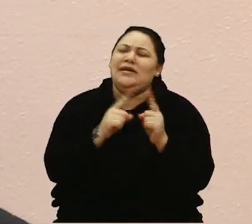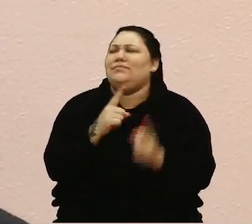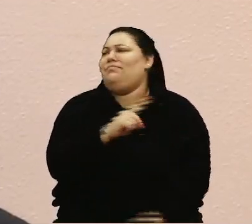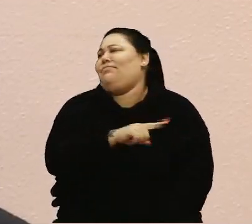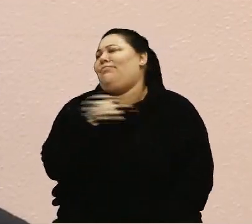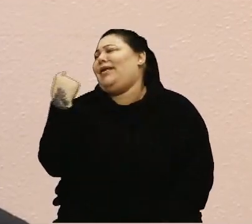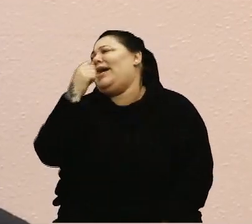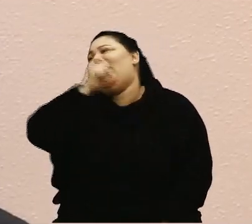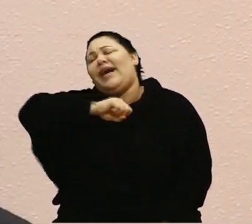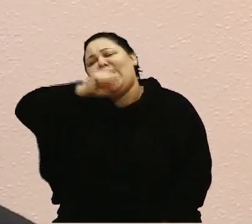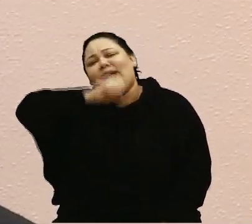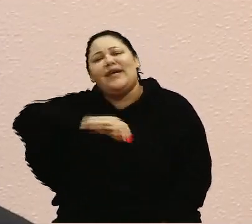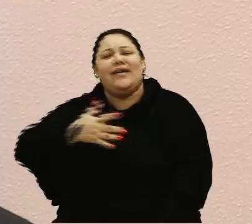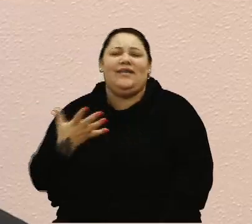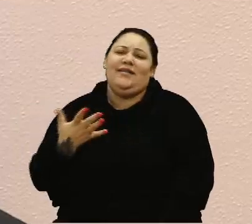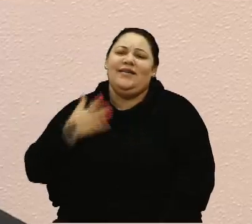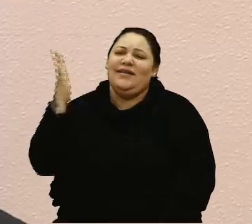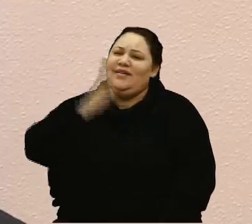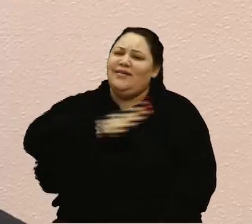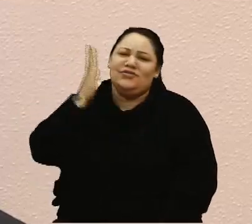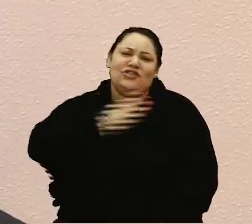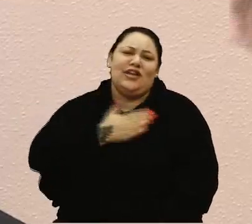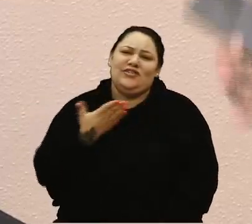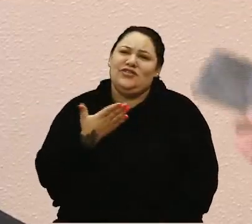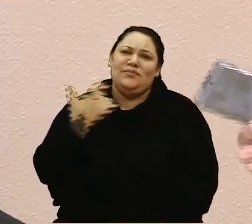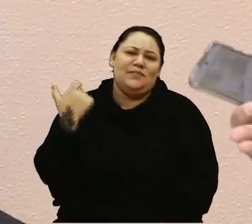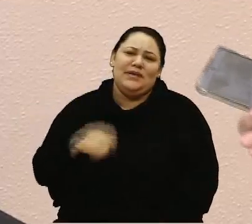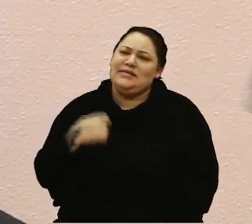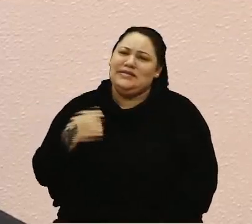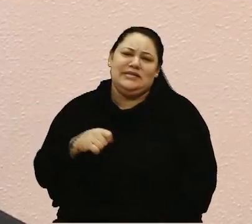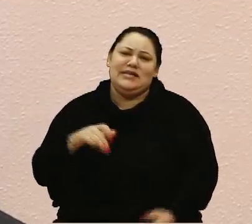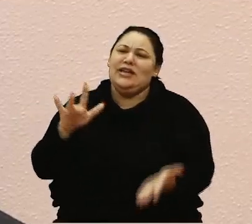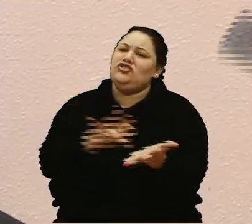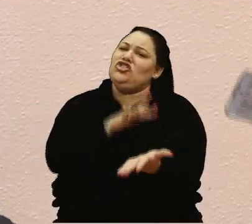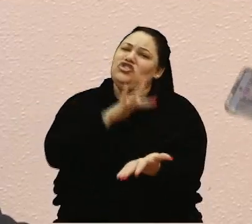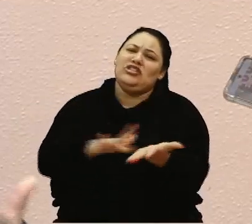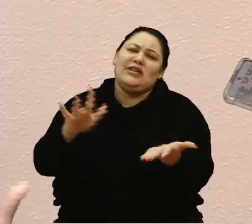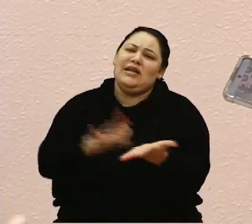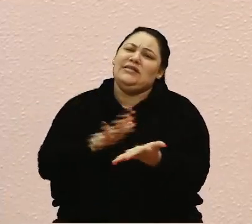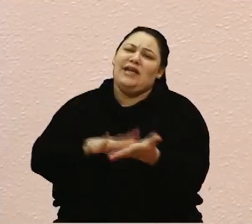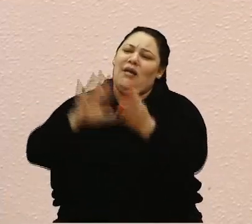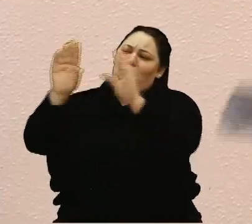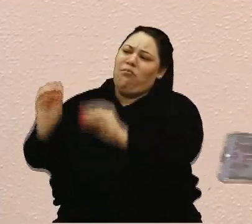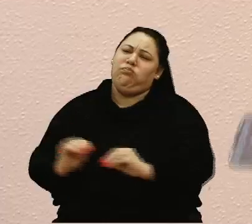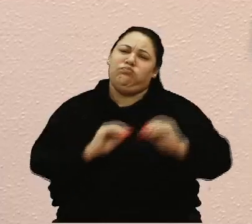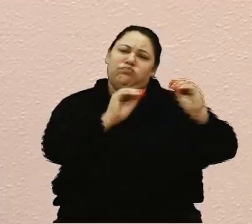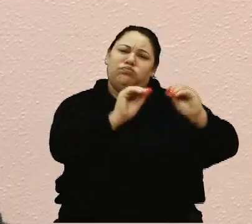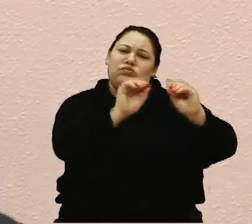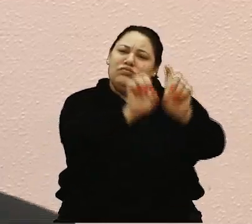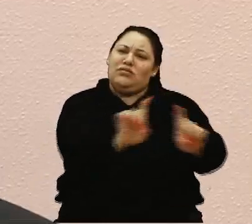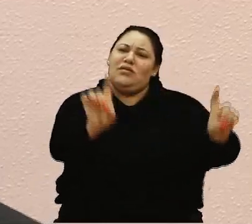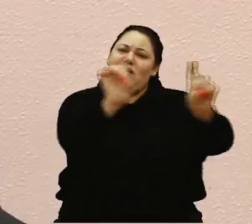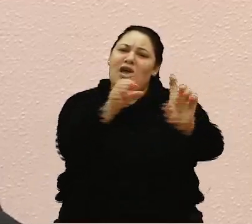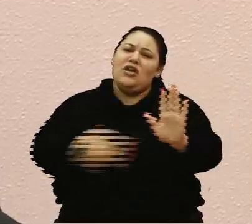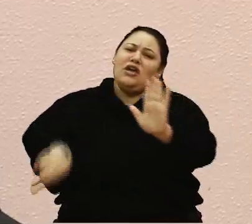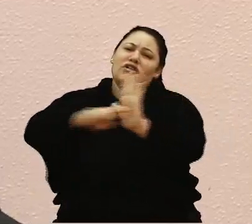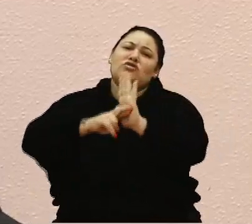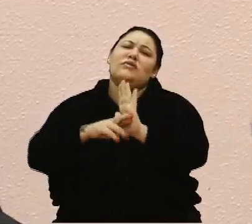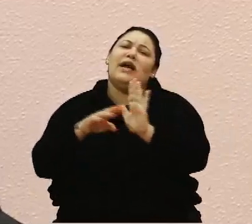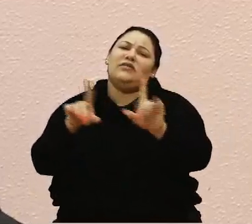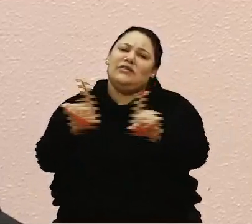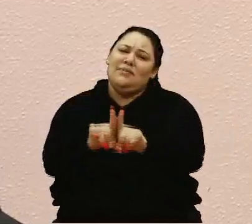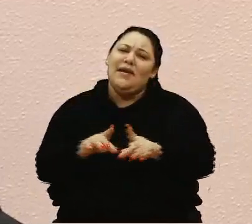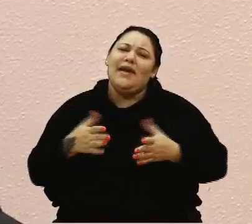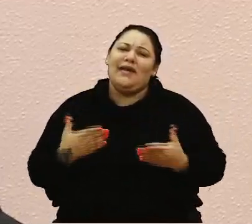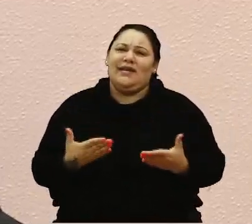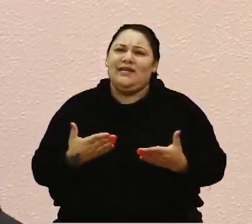Então é urgente digitalizar os exames E o resultado, ou seja, lá no... Não tem